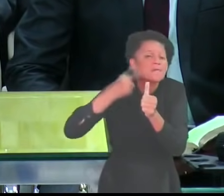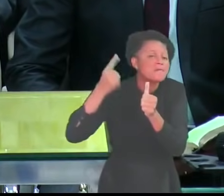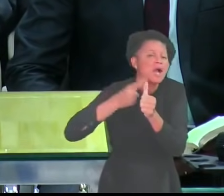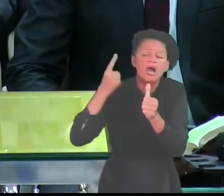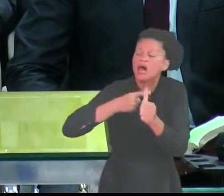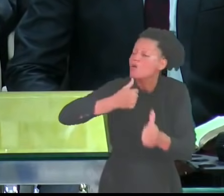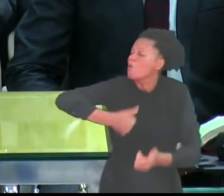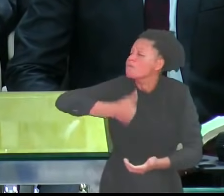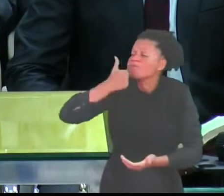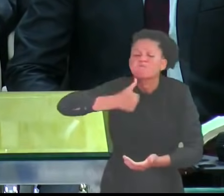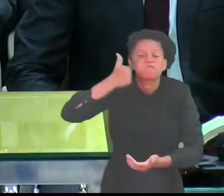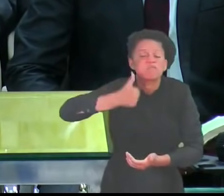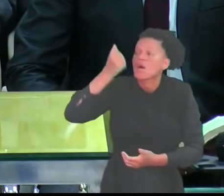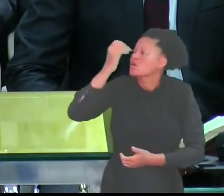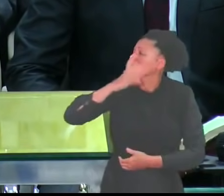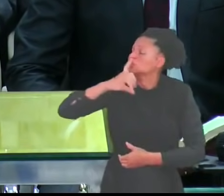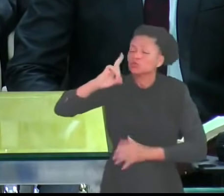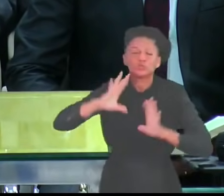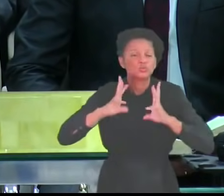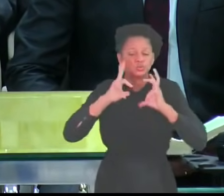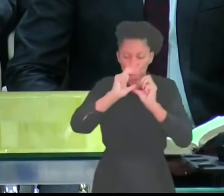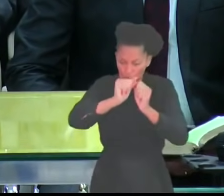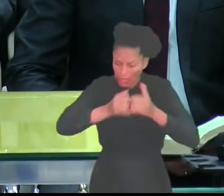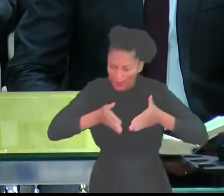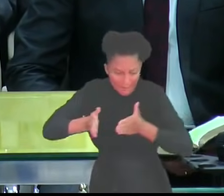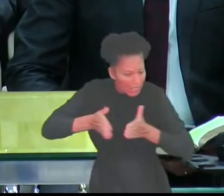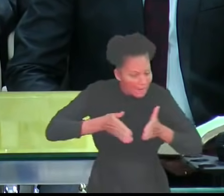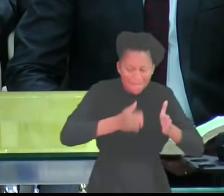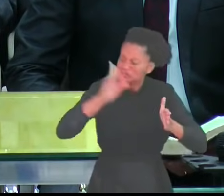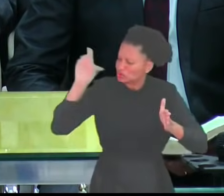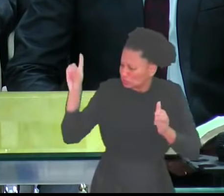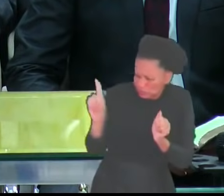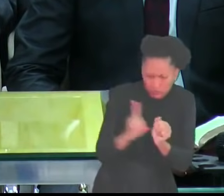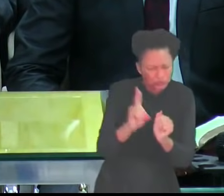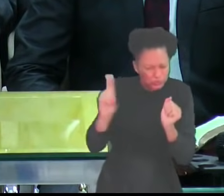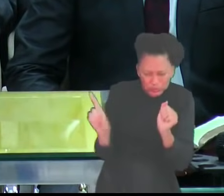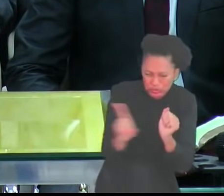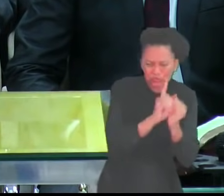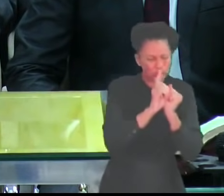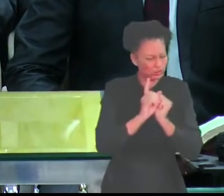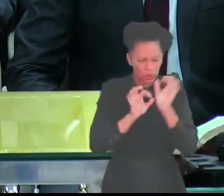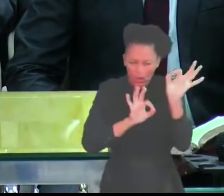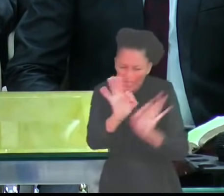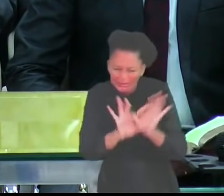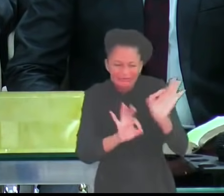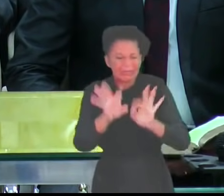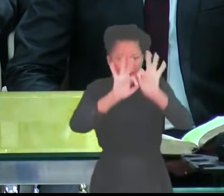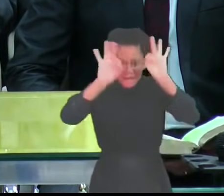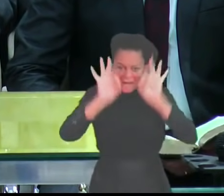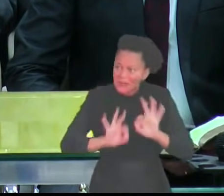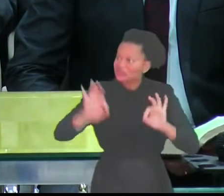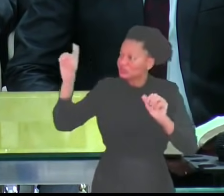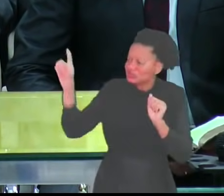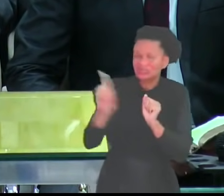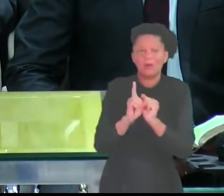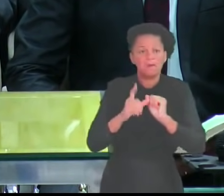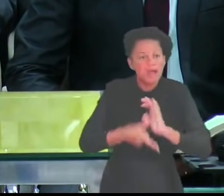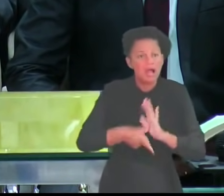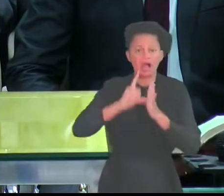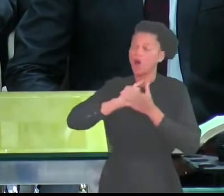todos os nossos caminhos, em todos os nossos planos, em todos os nossos projetos. Por isso que você tem que orar.